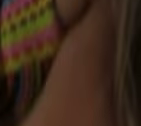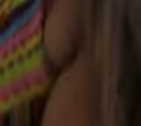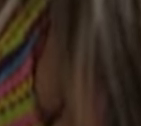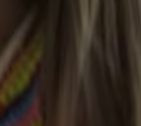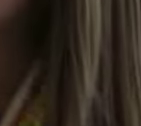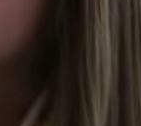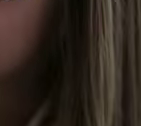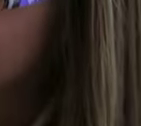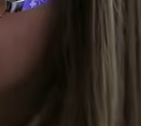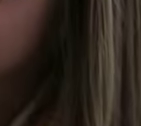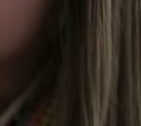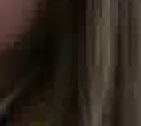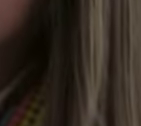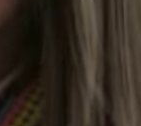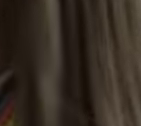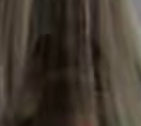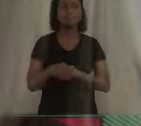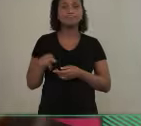pano.